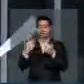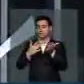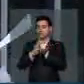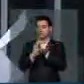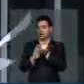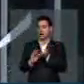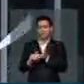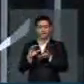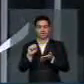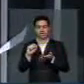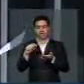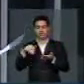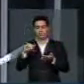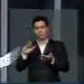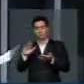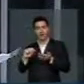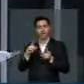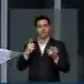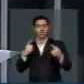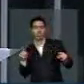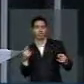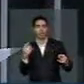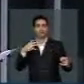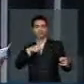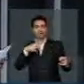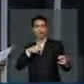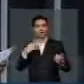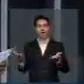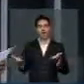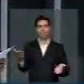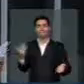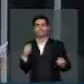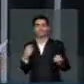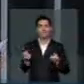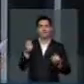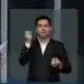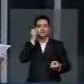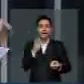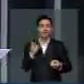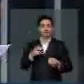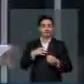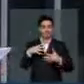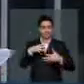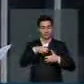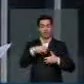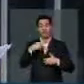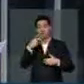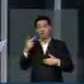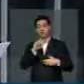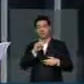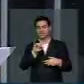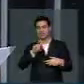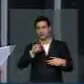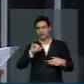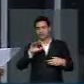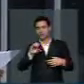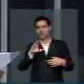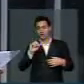com aquelas malemolência todas ele dizia que Silvio Caldas era um